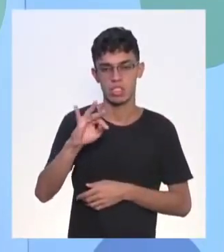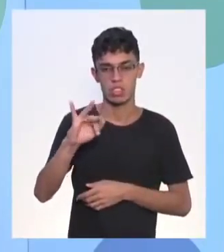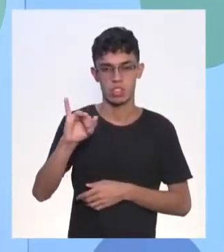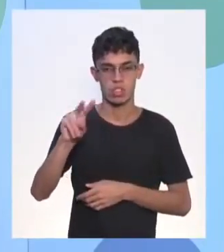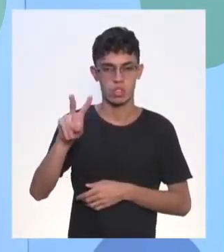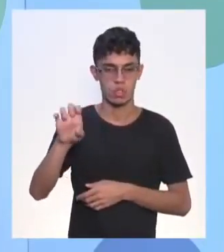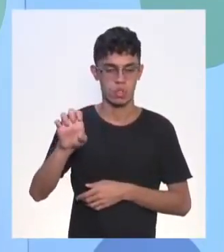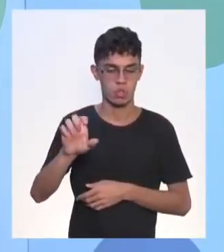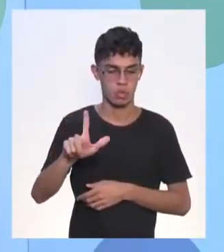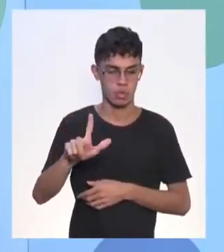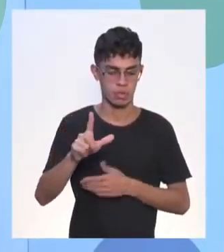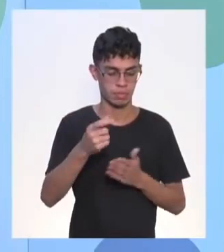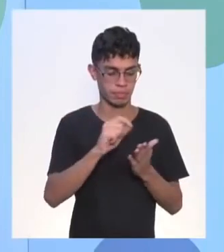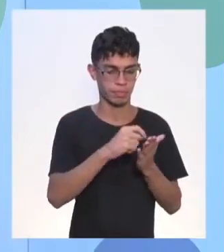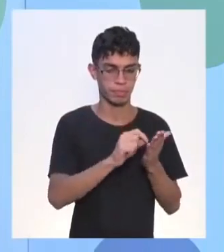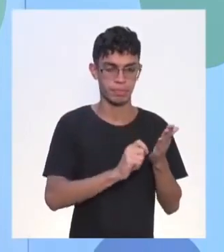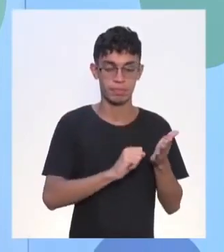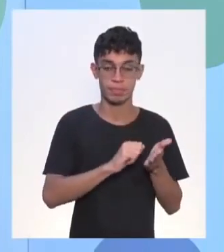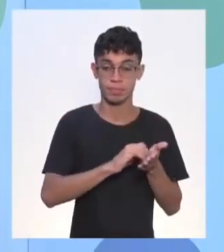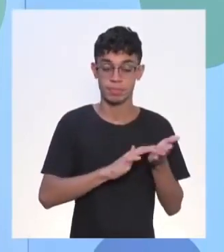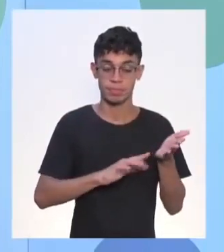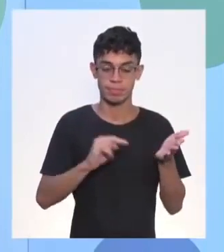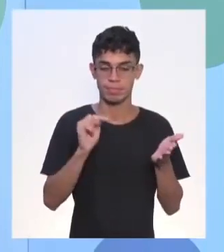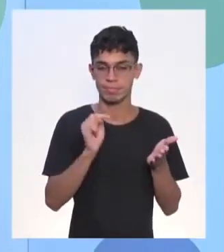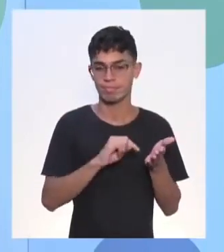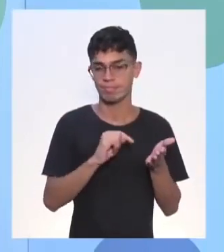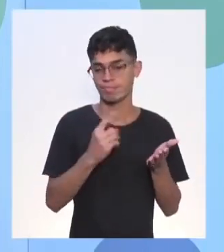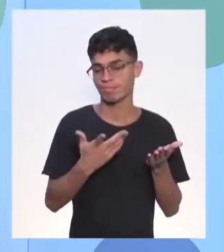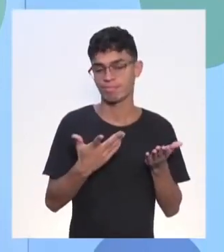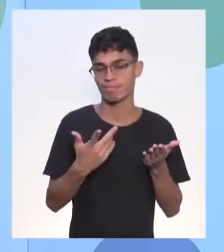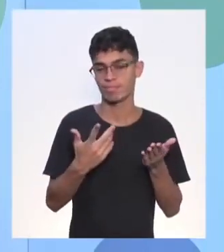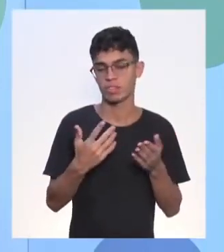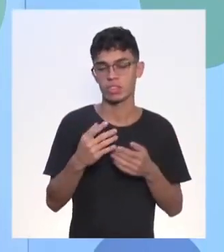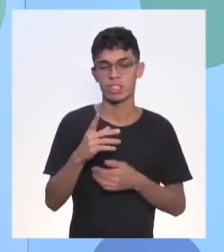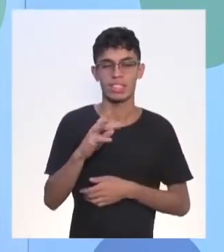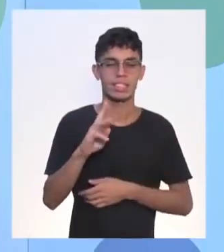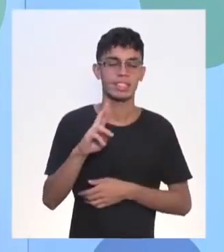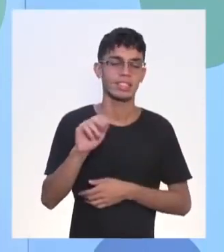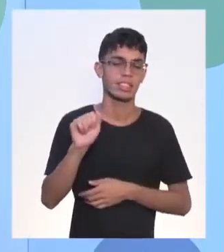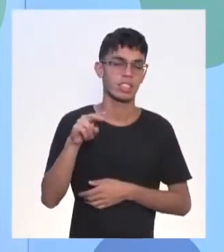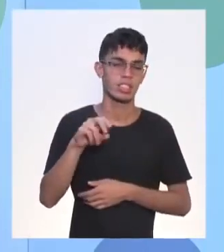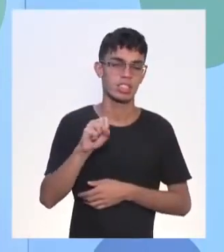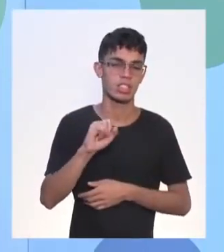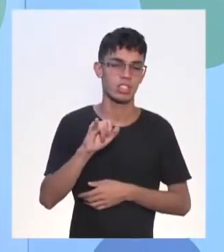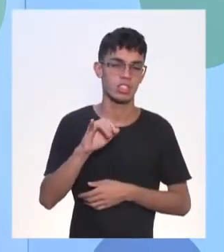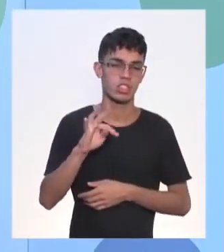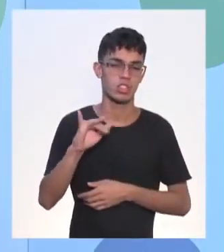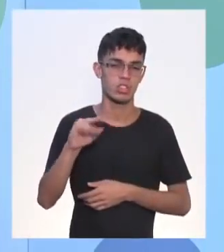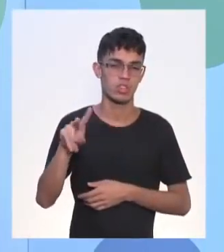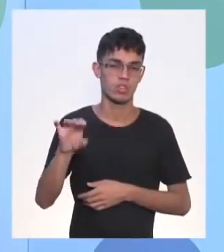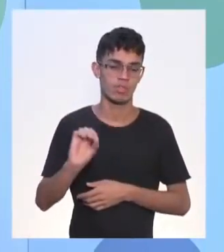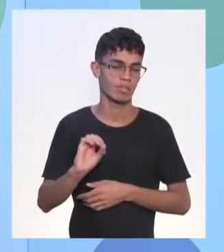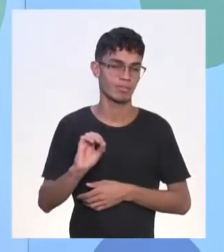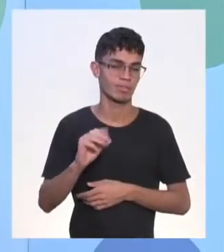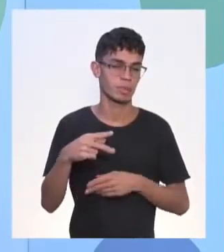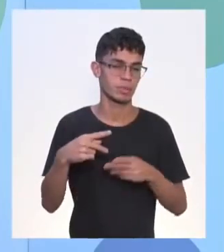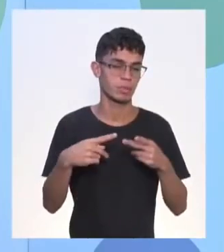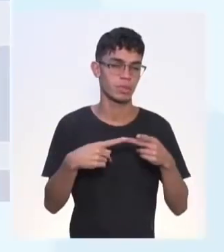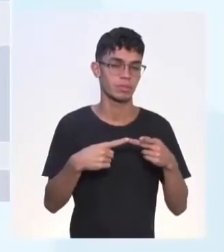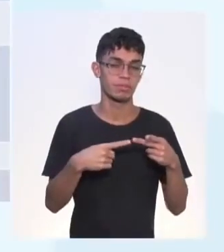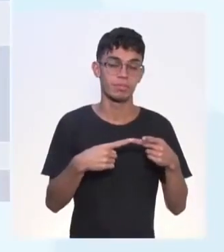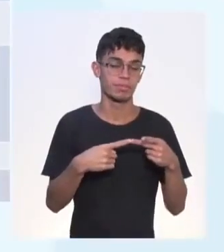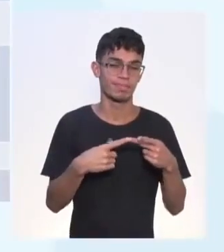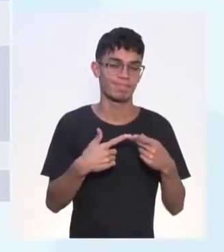caderno de vocês também, que esse exercício não cabe como verbo transitivo indireto. Muito bem, vamos para a atividade